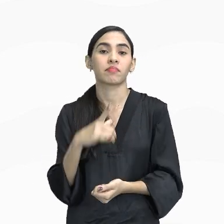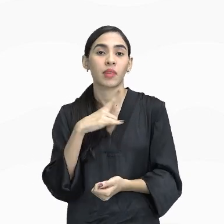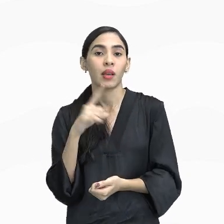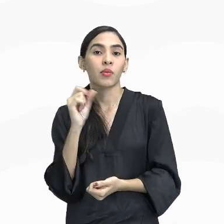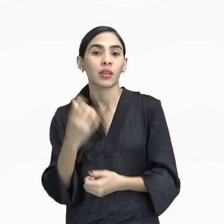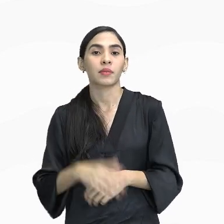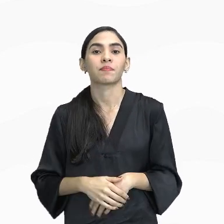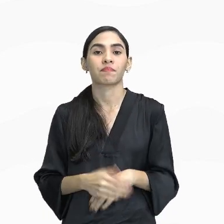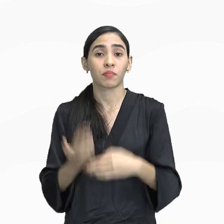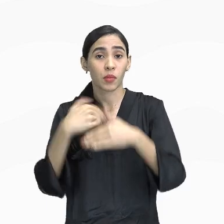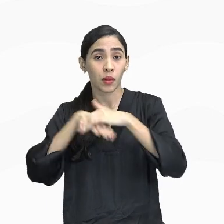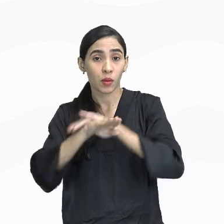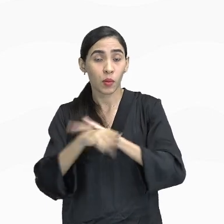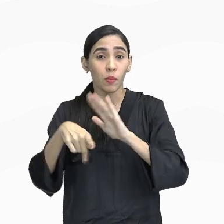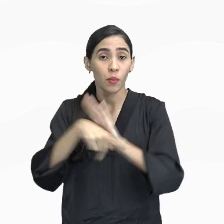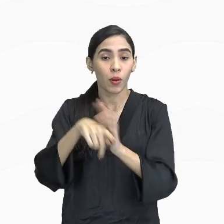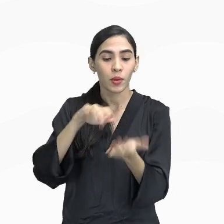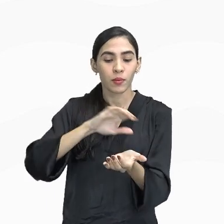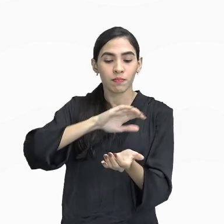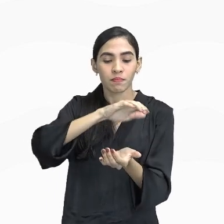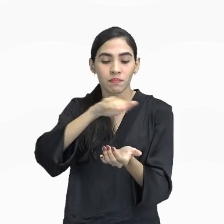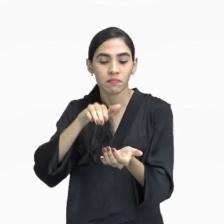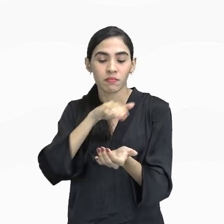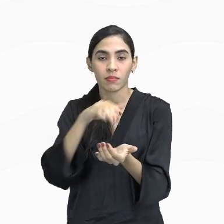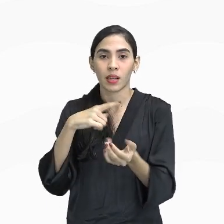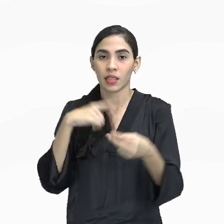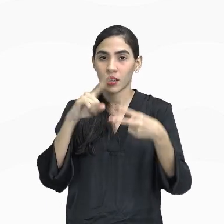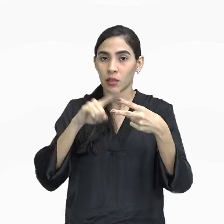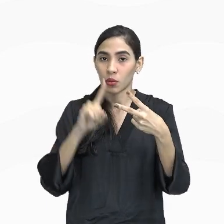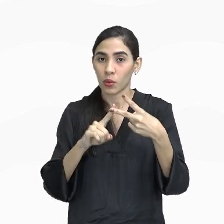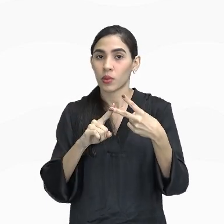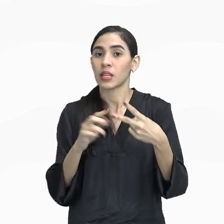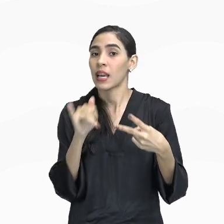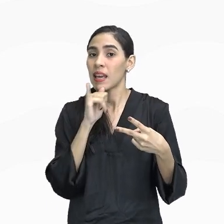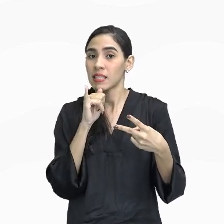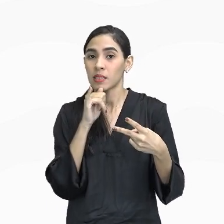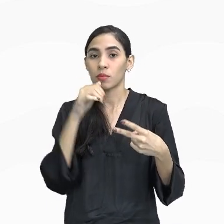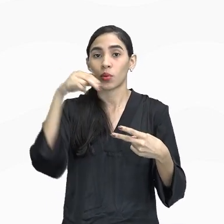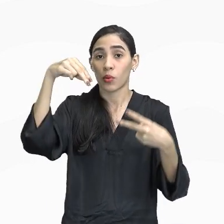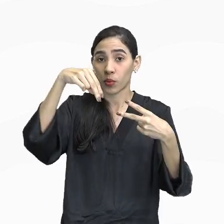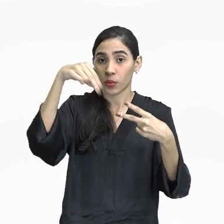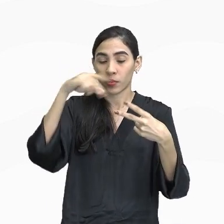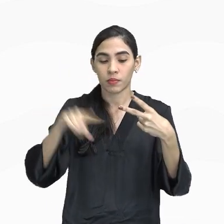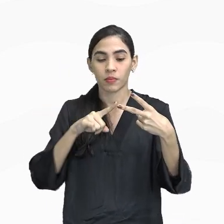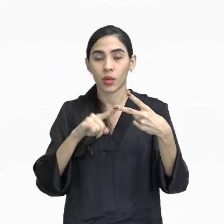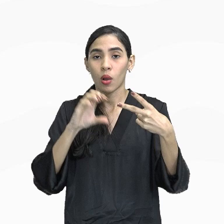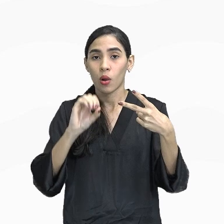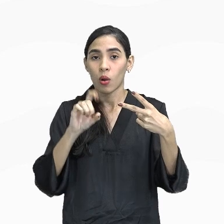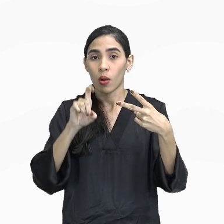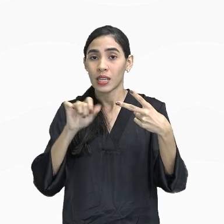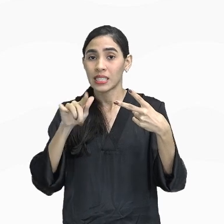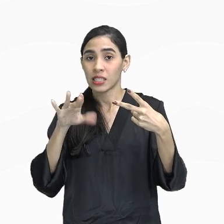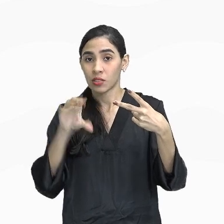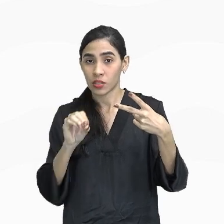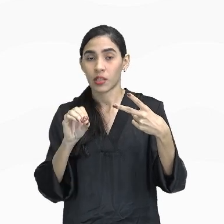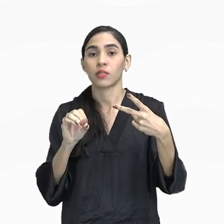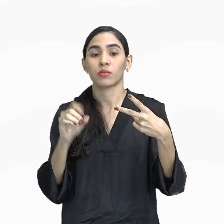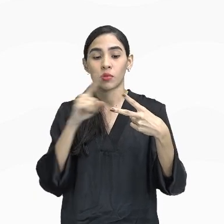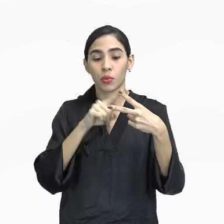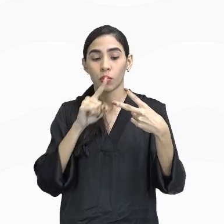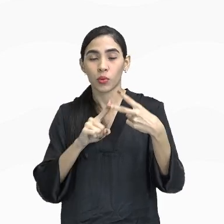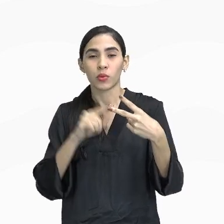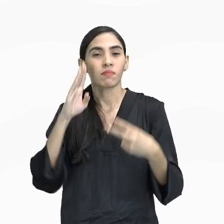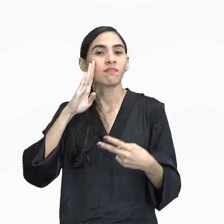como reservatório a atmosfera. Então temos dois exemplos aí, o nitrogênio e o oxigênio, que está